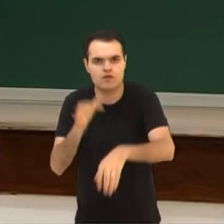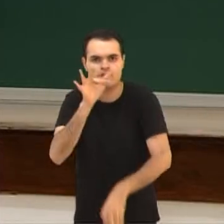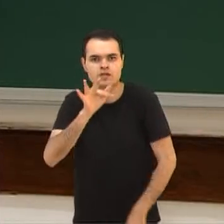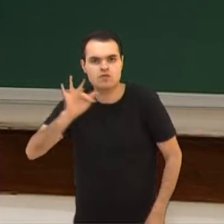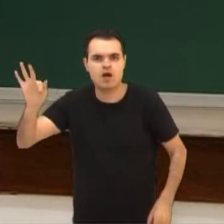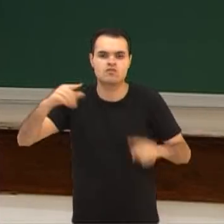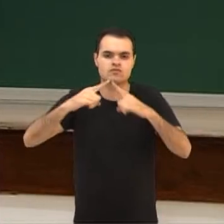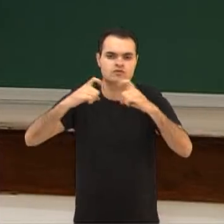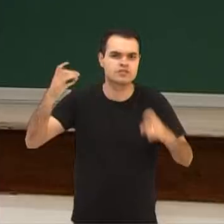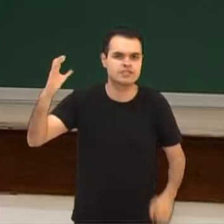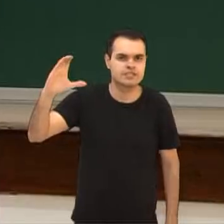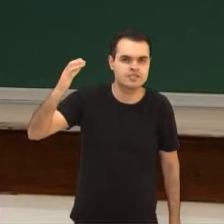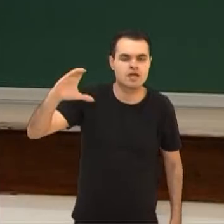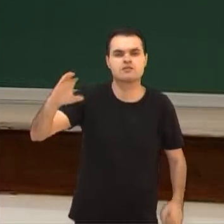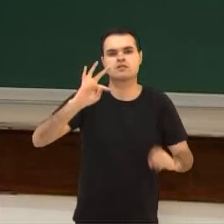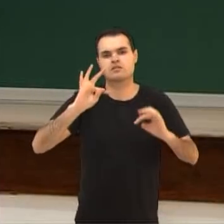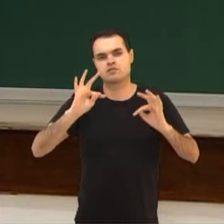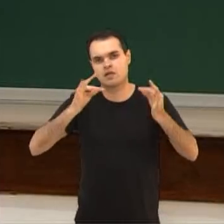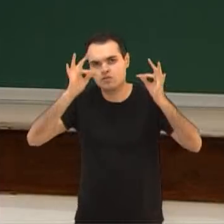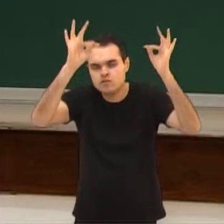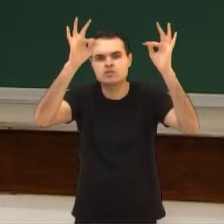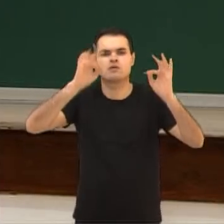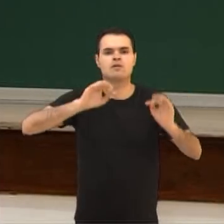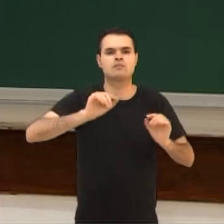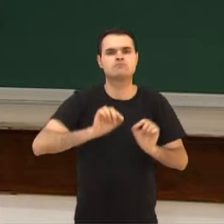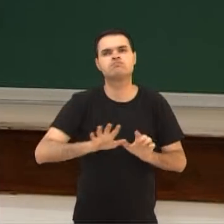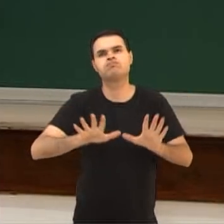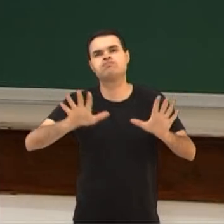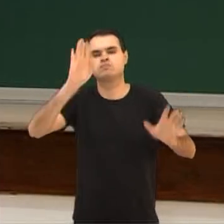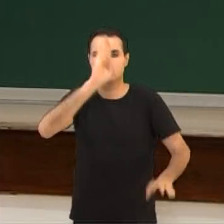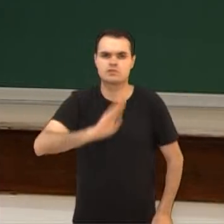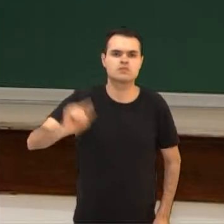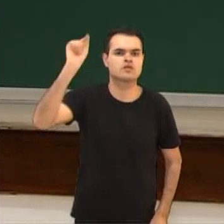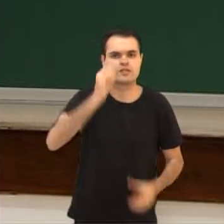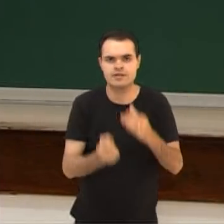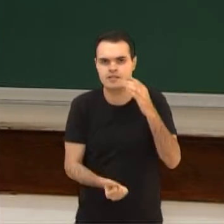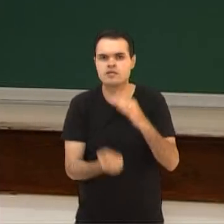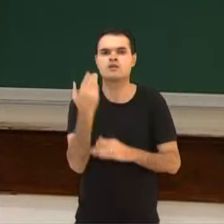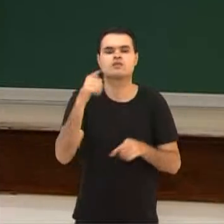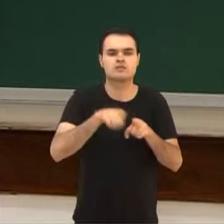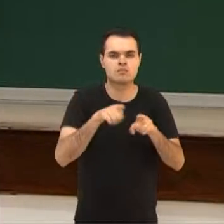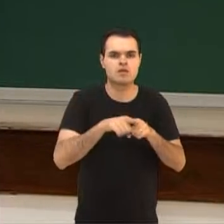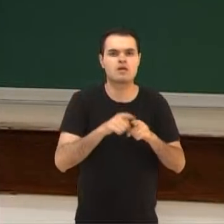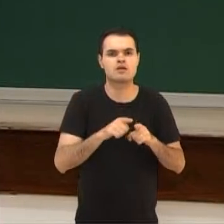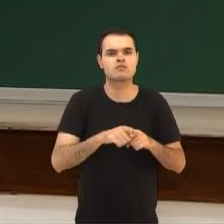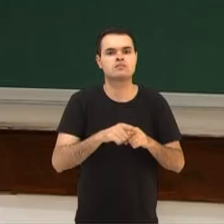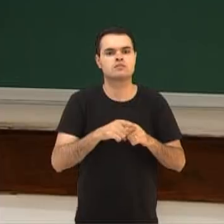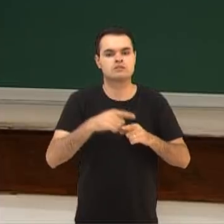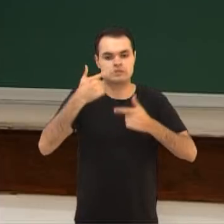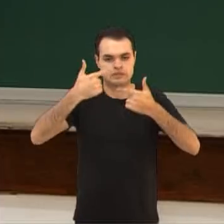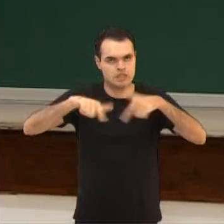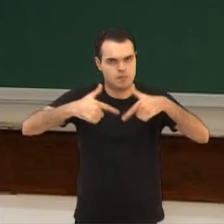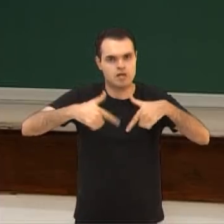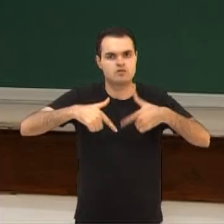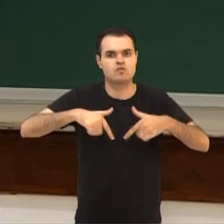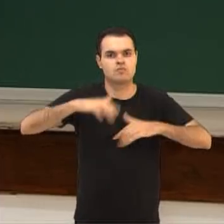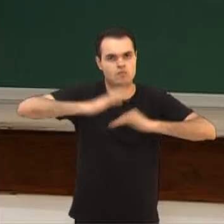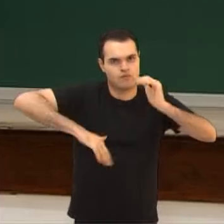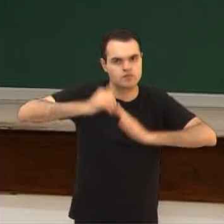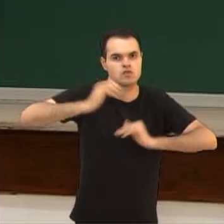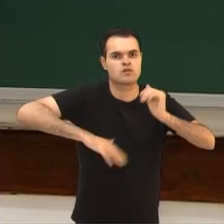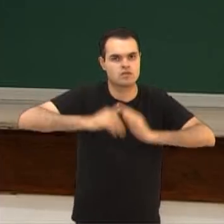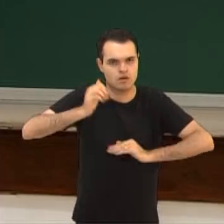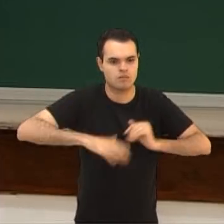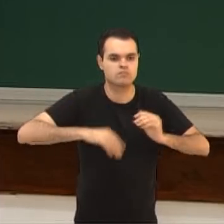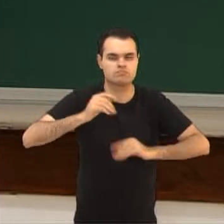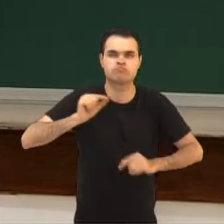ciência e tecnologia, vários espalhados pelo país, exatamente criando mão de obra preparada para esse aumento do nível